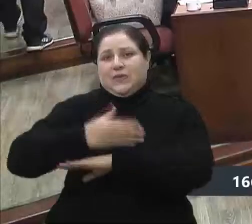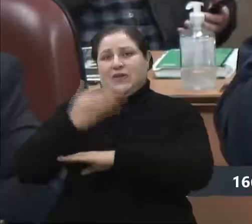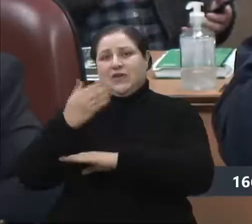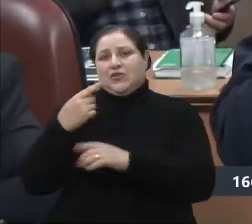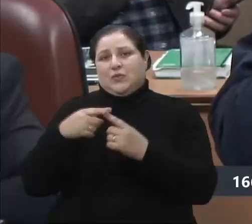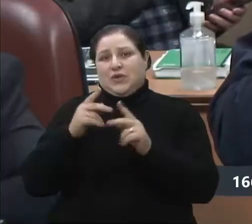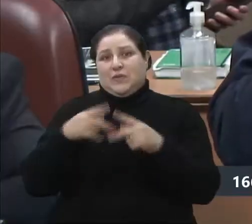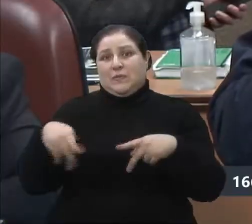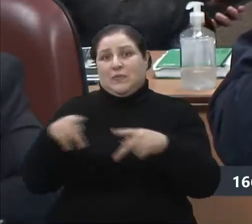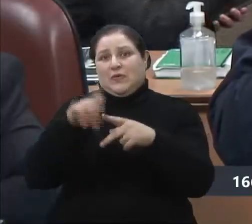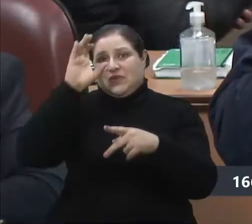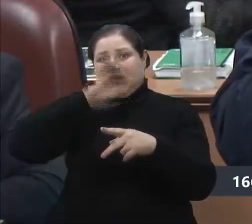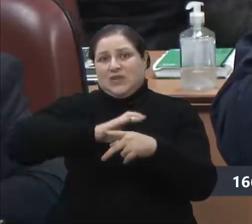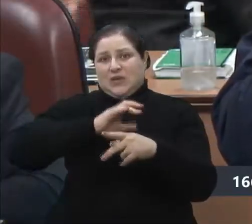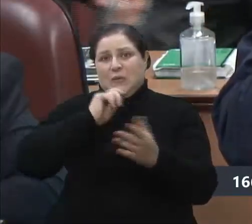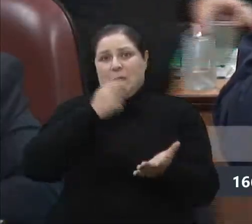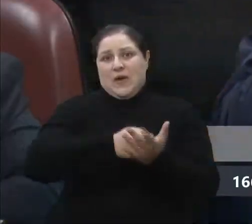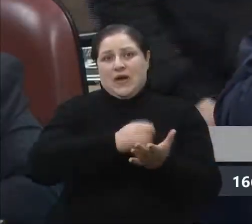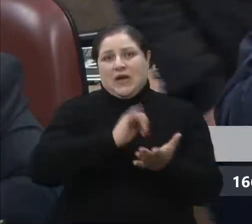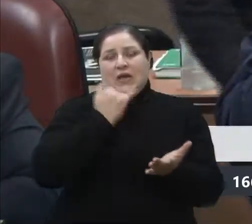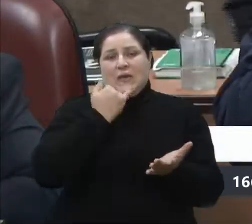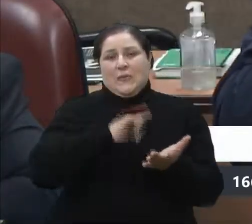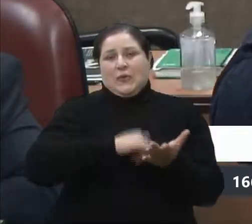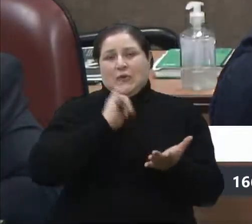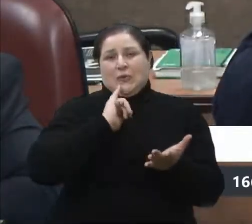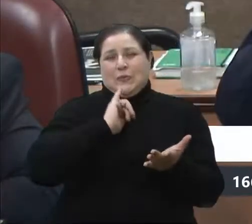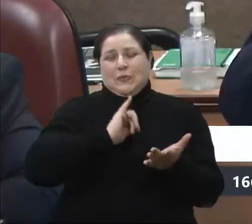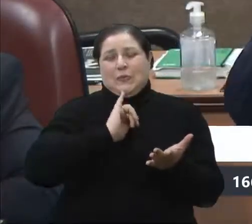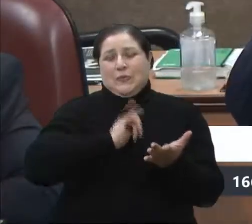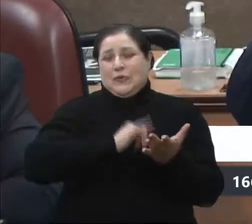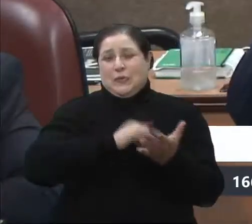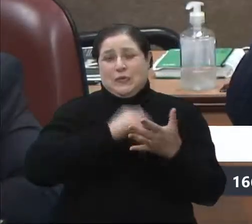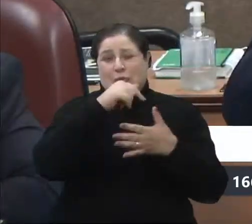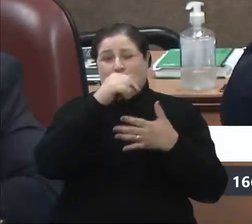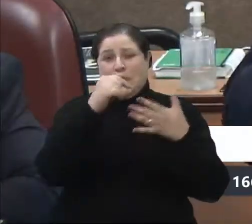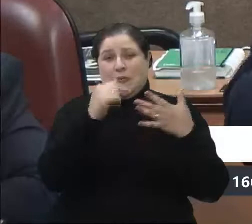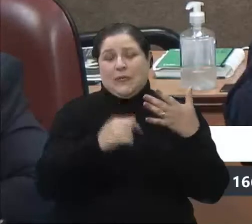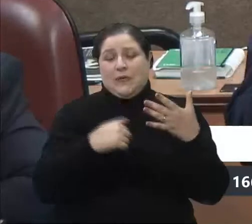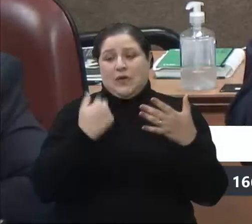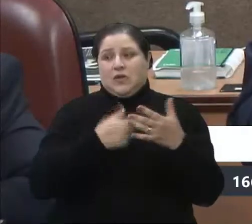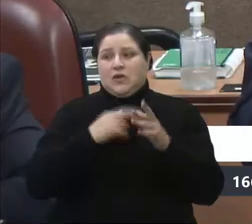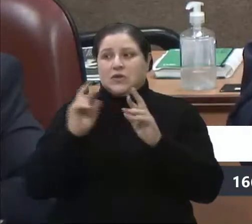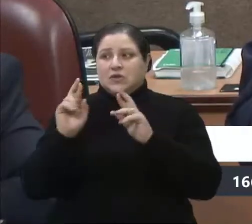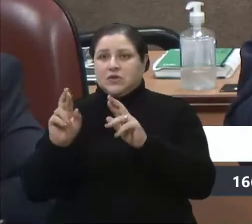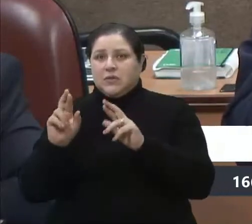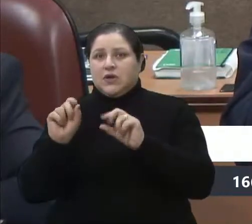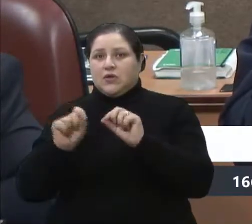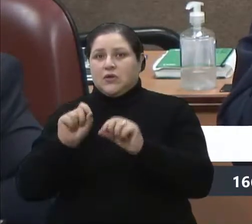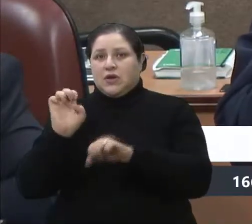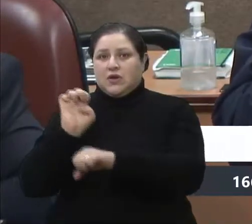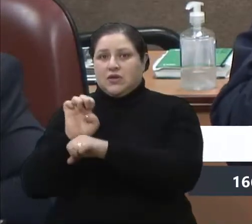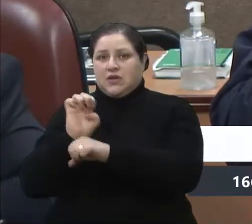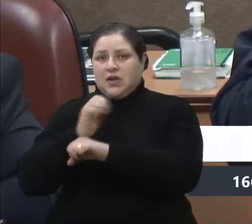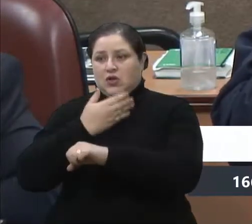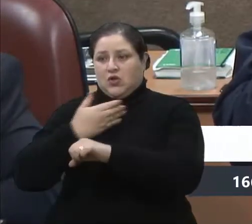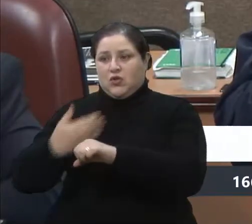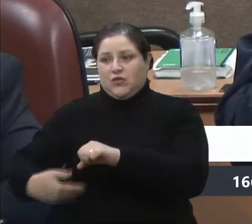a h a e nós esperávamos esperamos que o estado de retorno